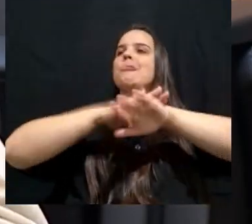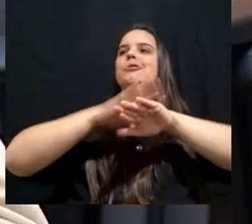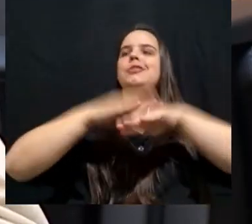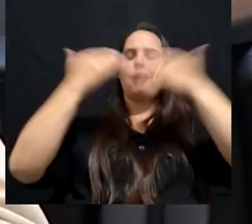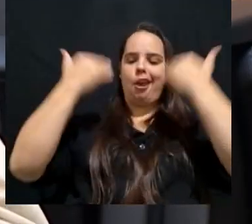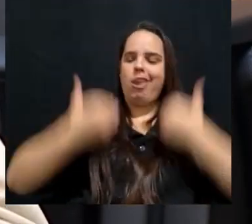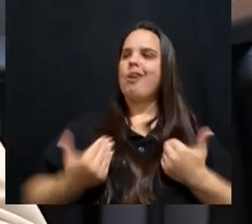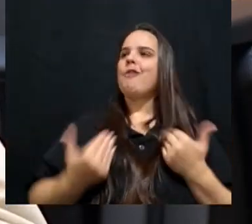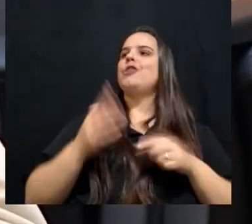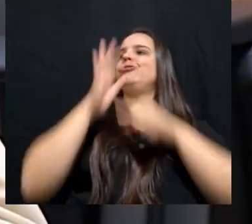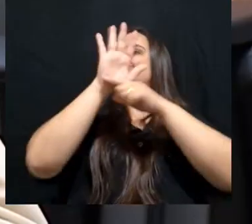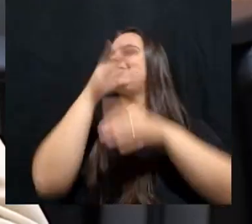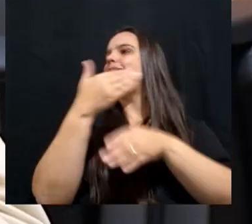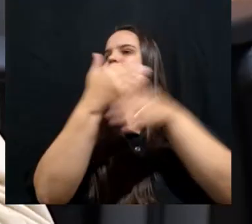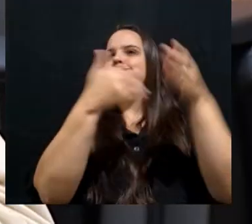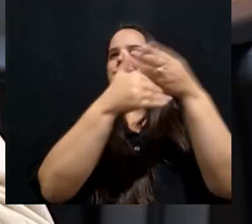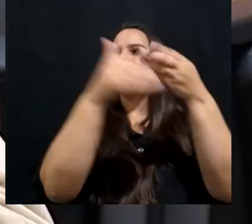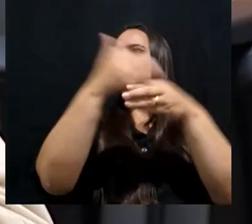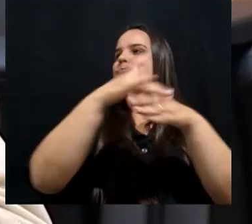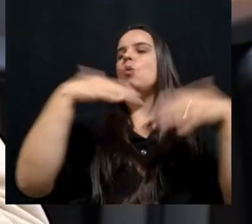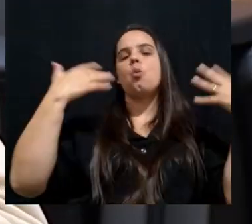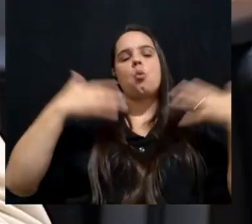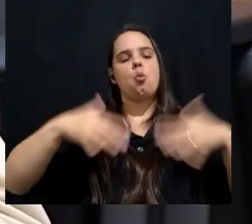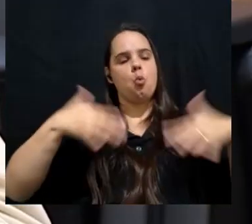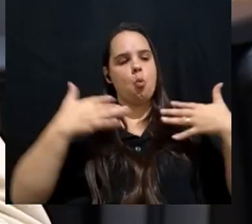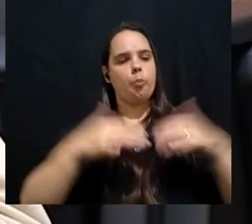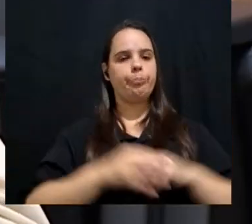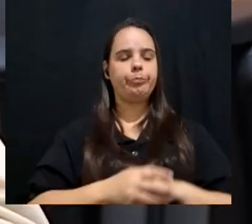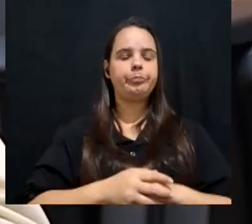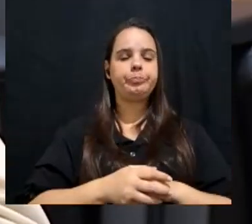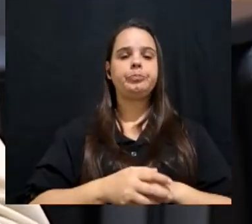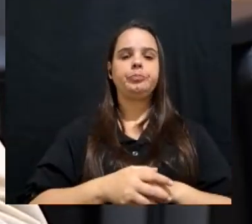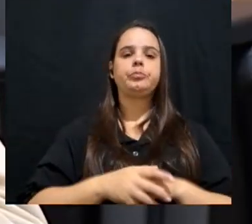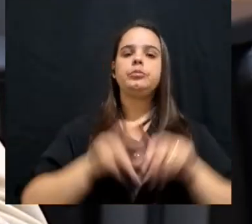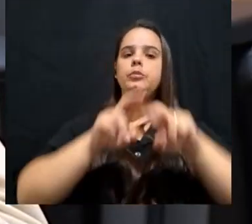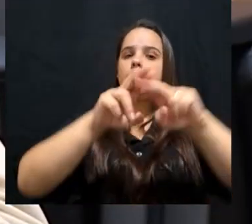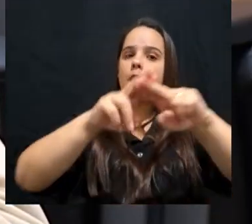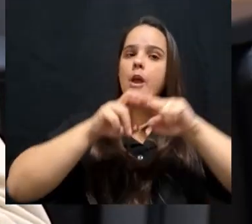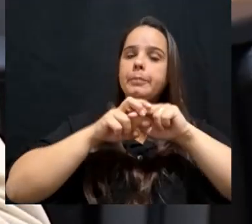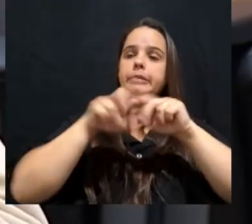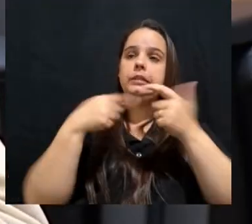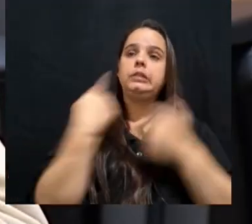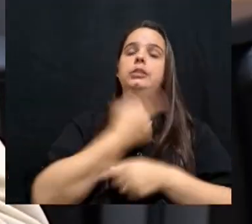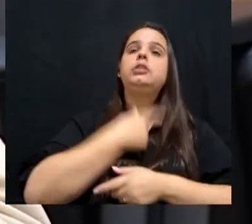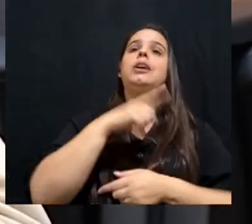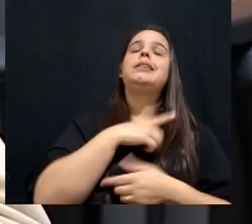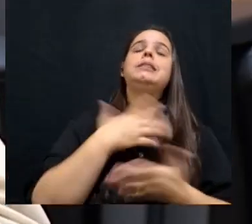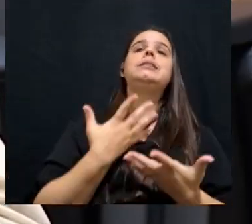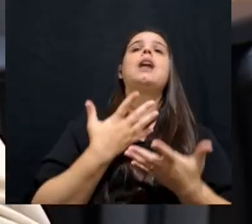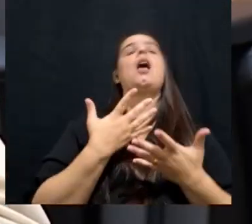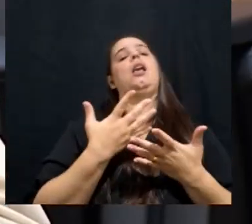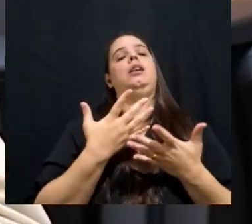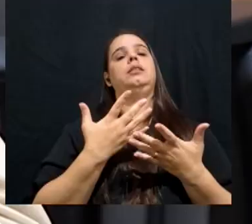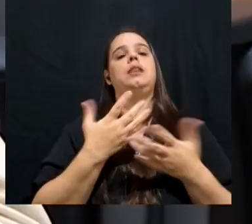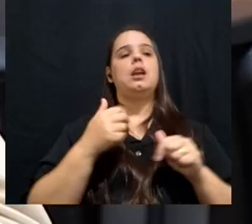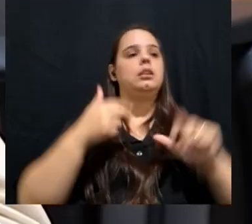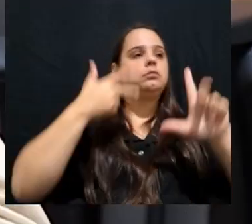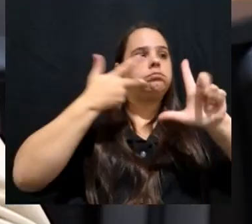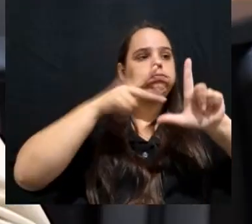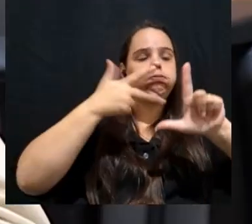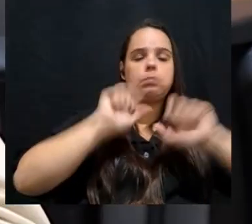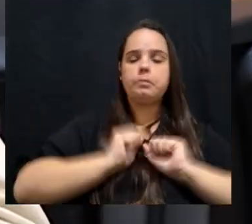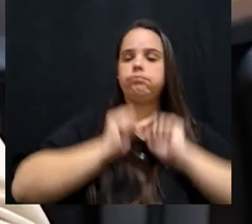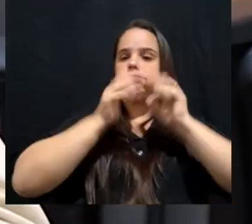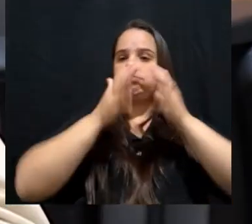a gente está acompanhando isso aí e é por isso que nós temos essa atividade legislativa aqui pegando firme